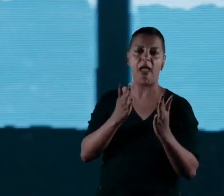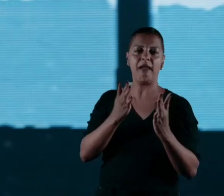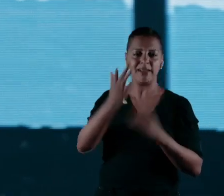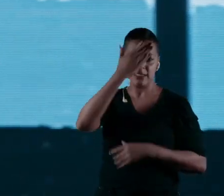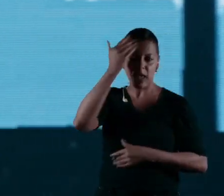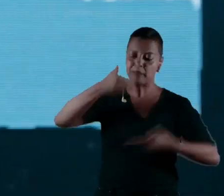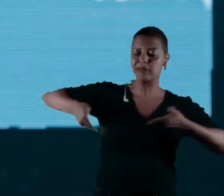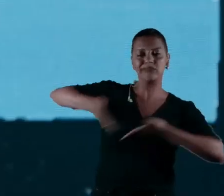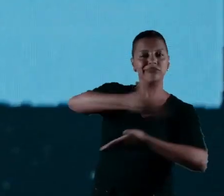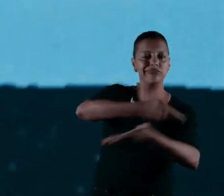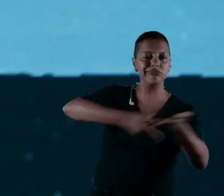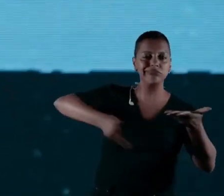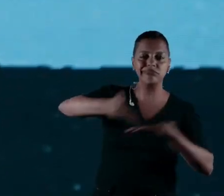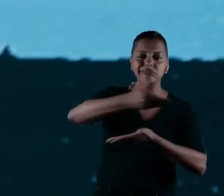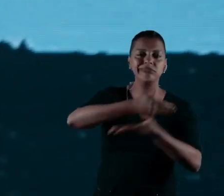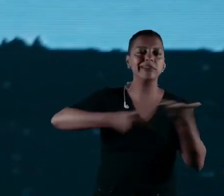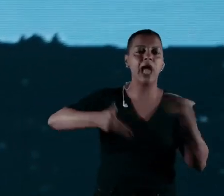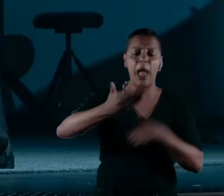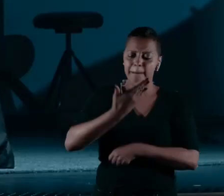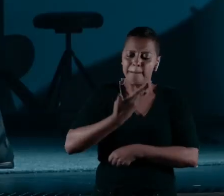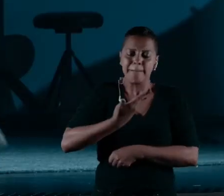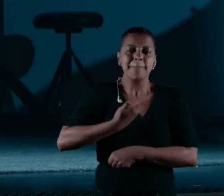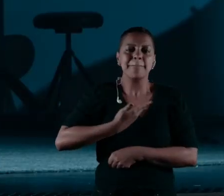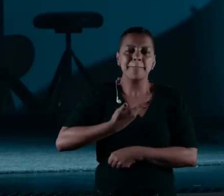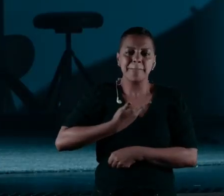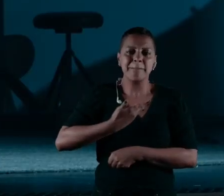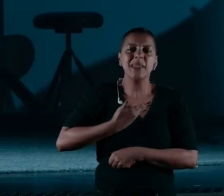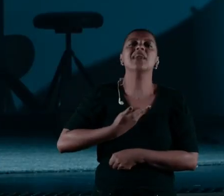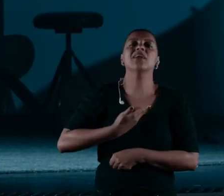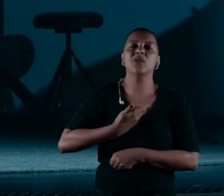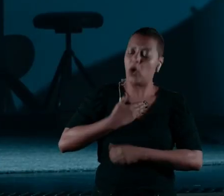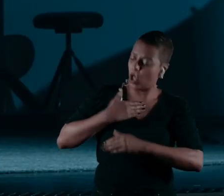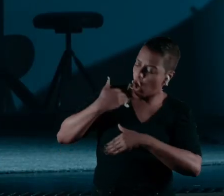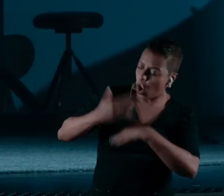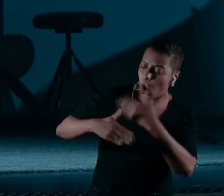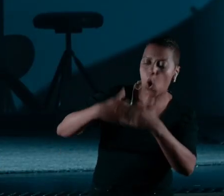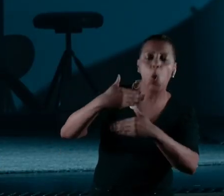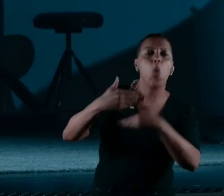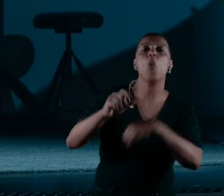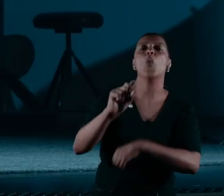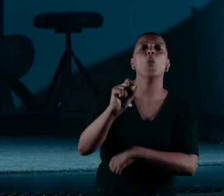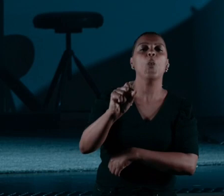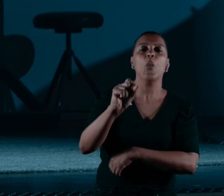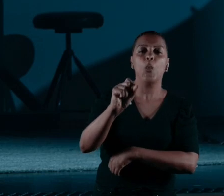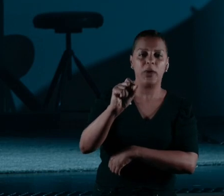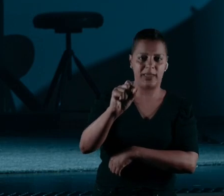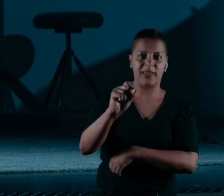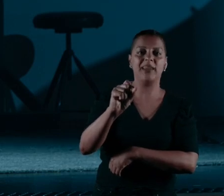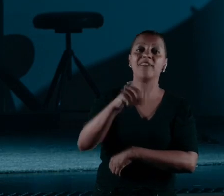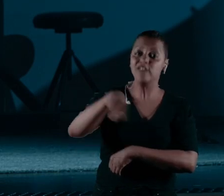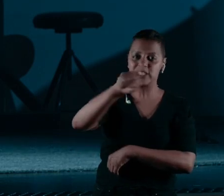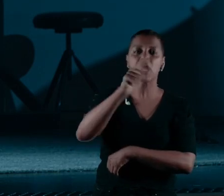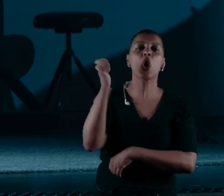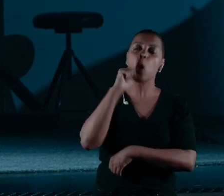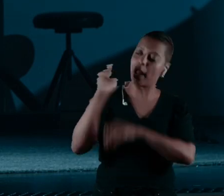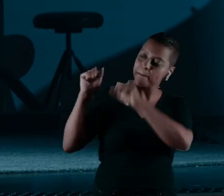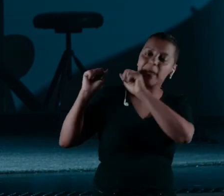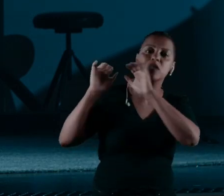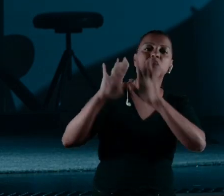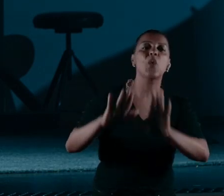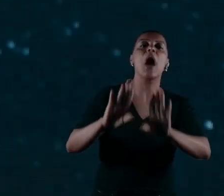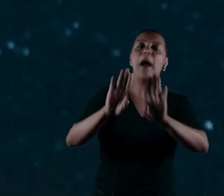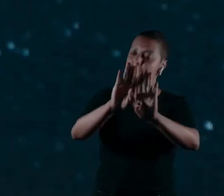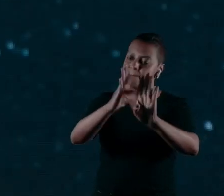quais eles se relacionam, dos seus amigos, e a consequência disso é que portas se abrem. A pessoa